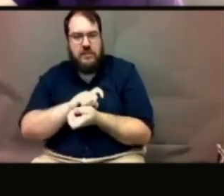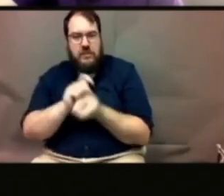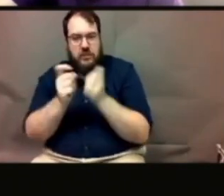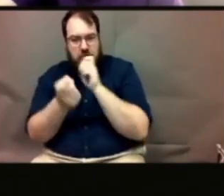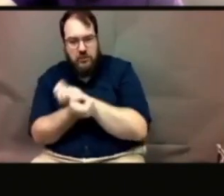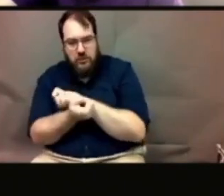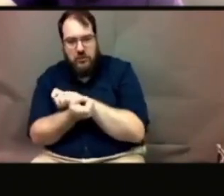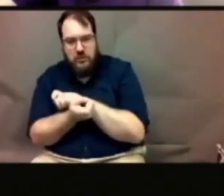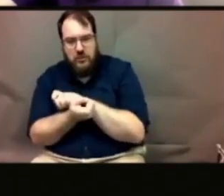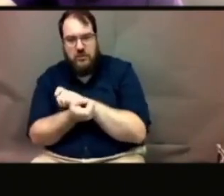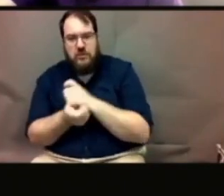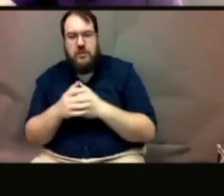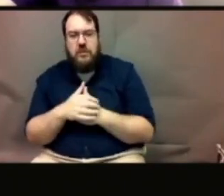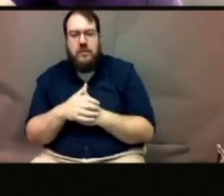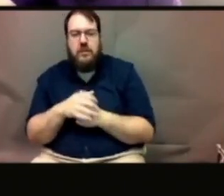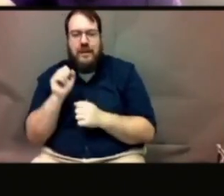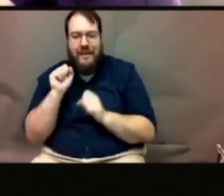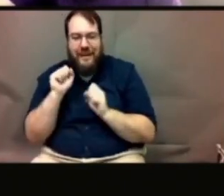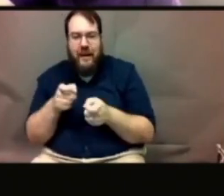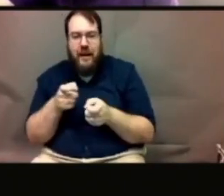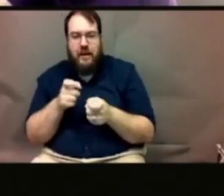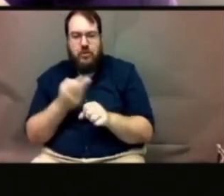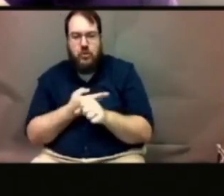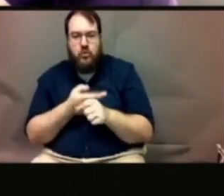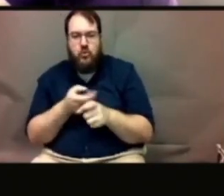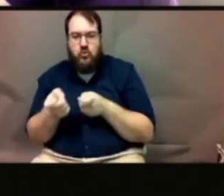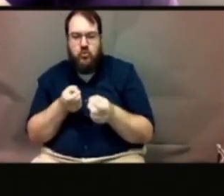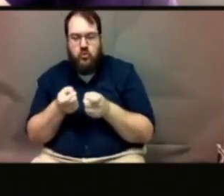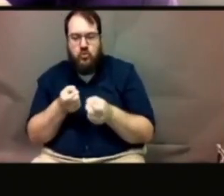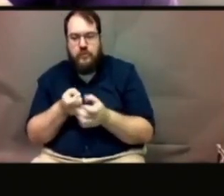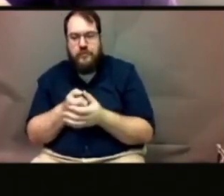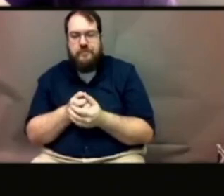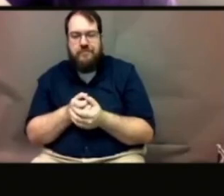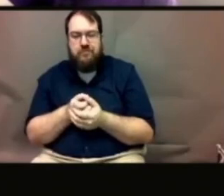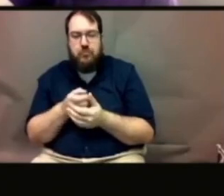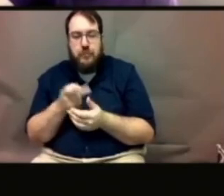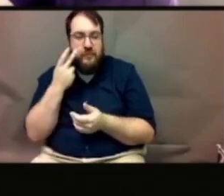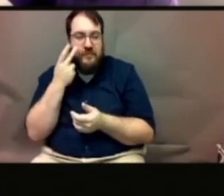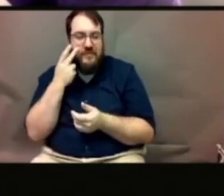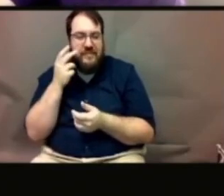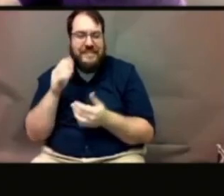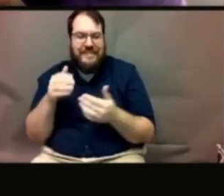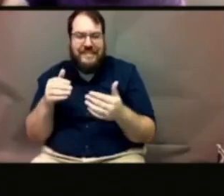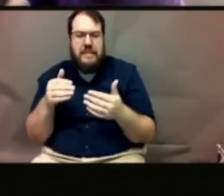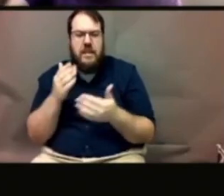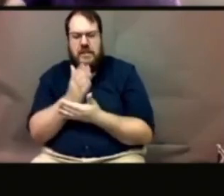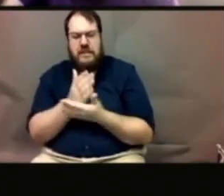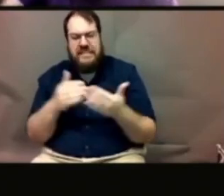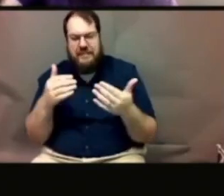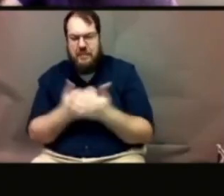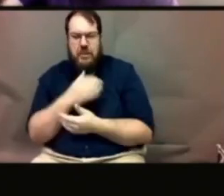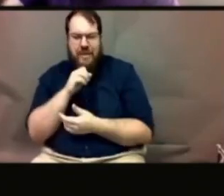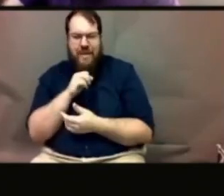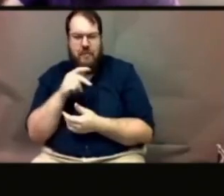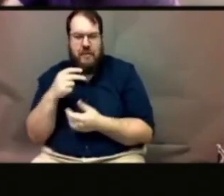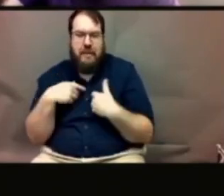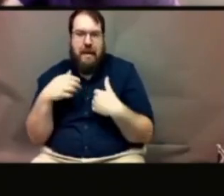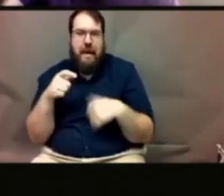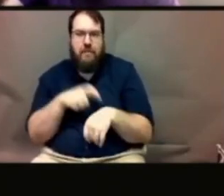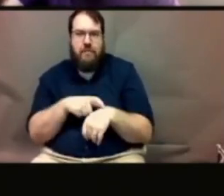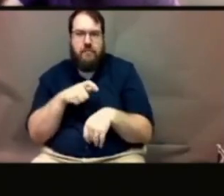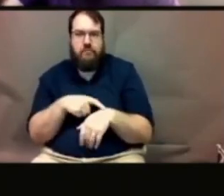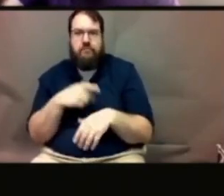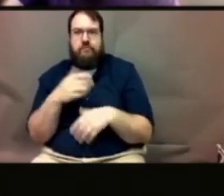podemos mudar a função de cada uma dessas setas direcionais então esses são alguns dos novos